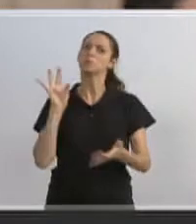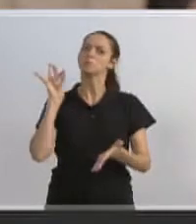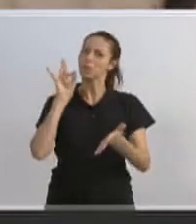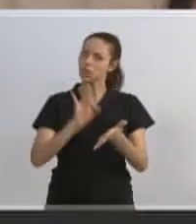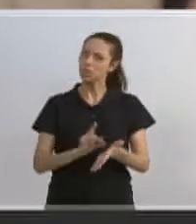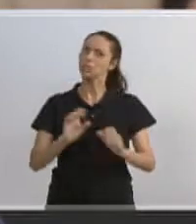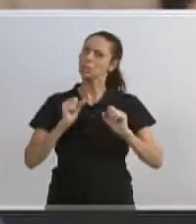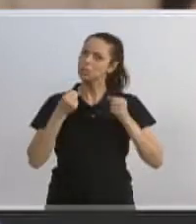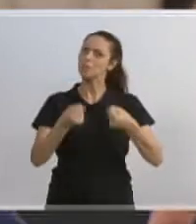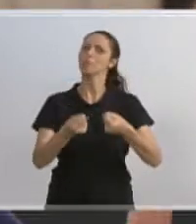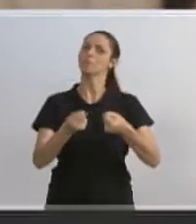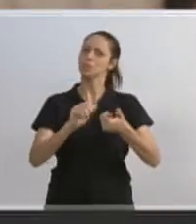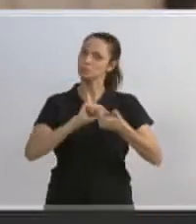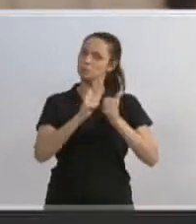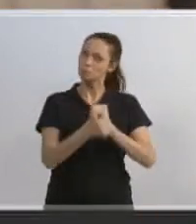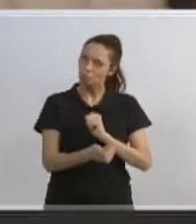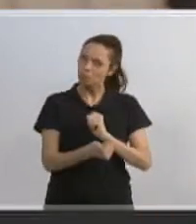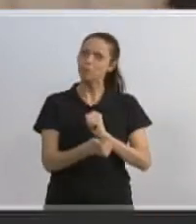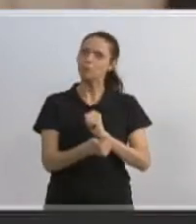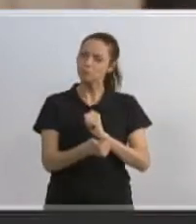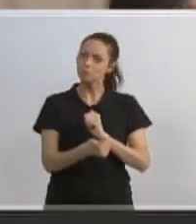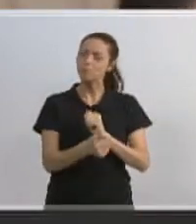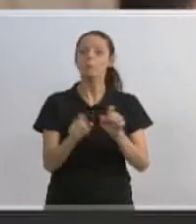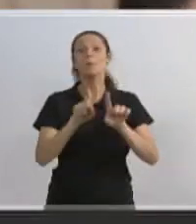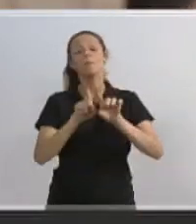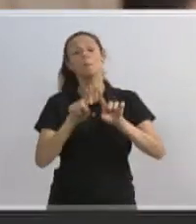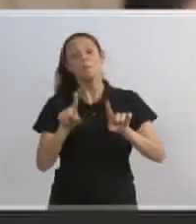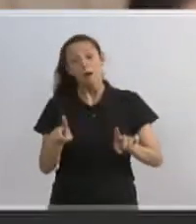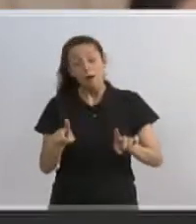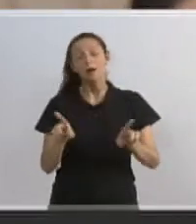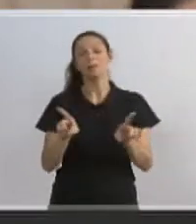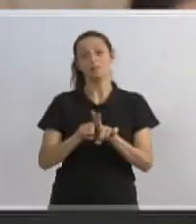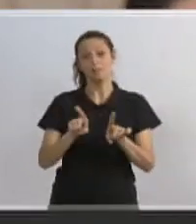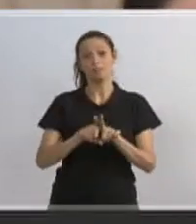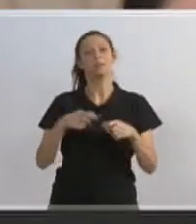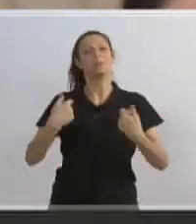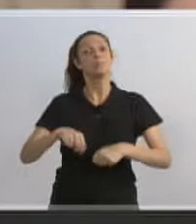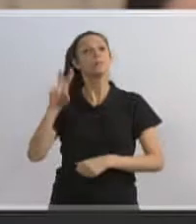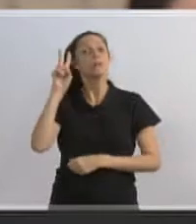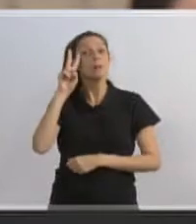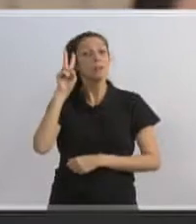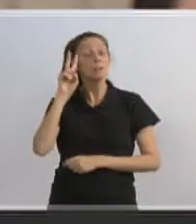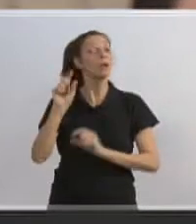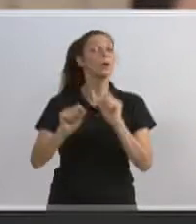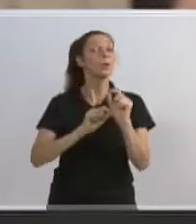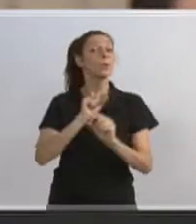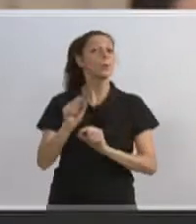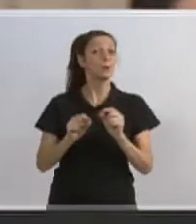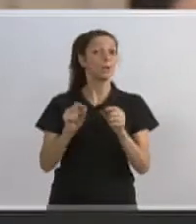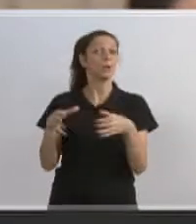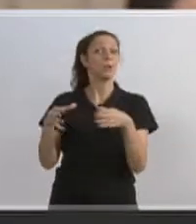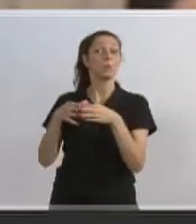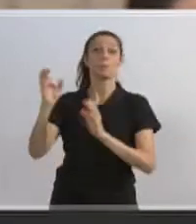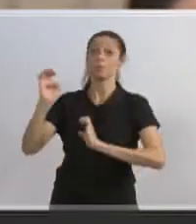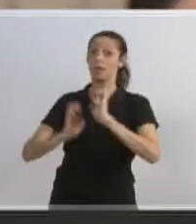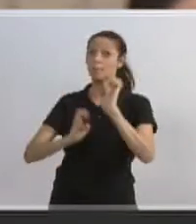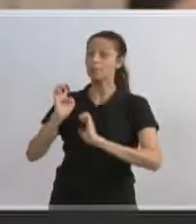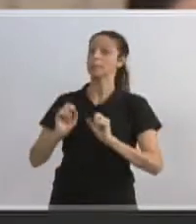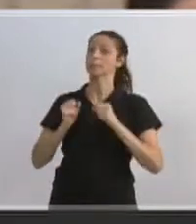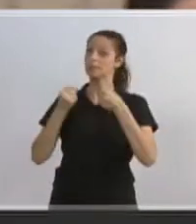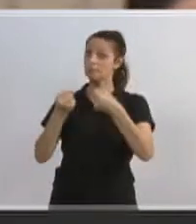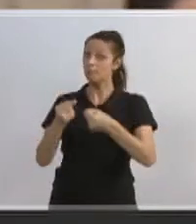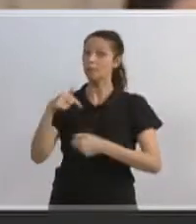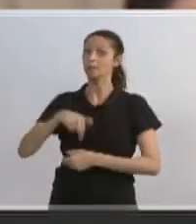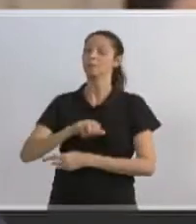essa causa. Nós também não podemos nos furtar aqui de lembrar o empenho da classe empresarial também aqui da